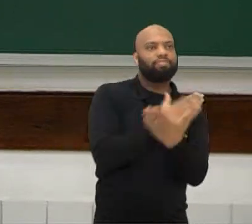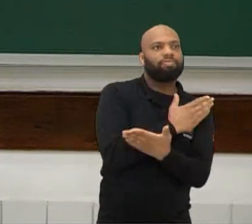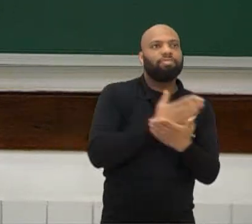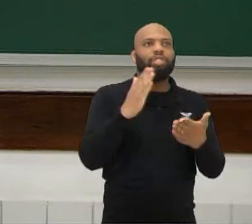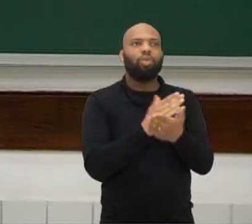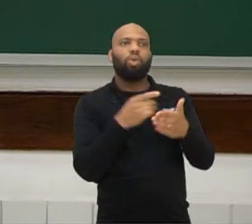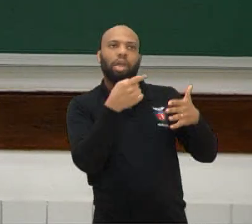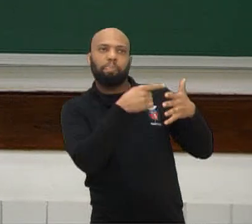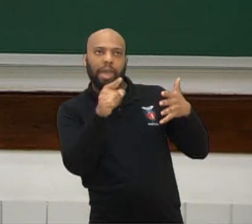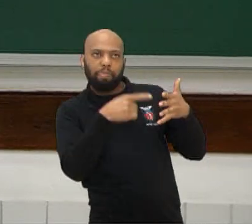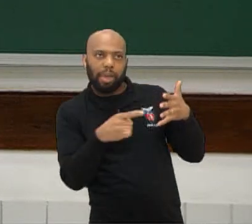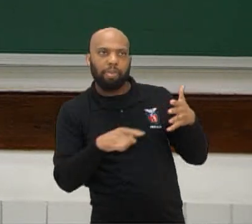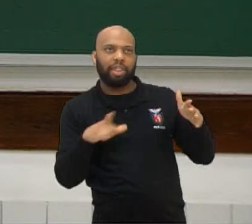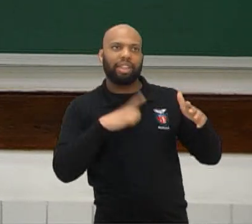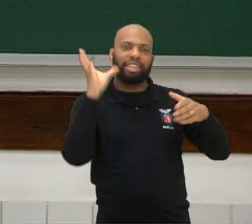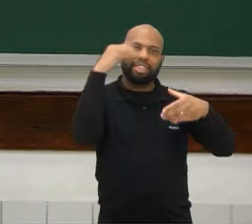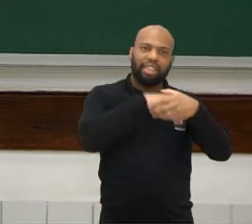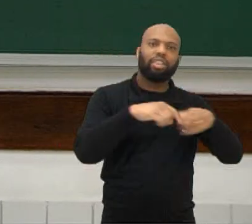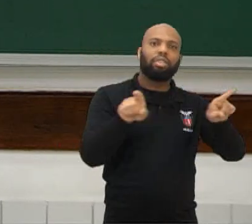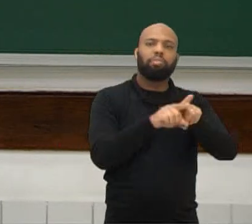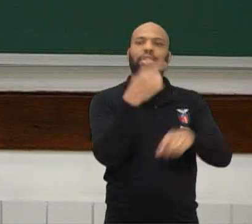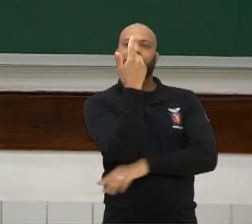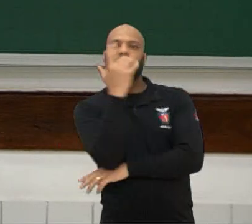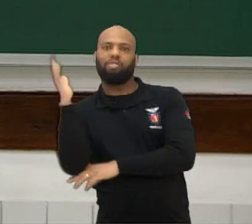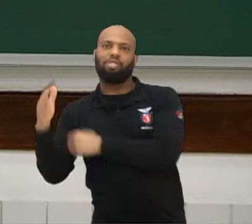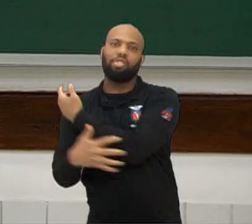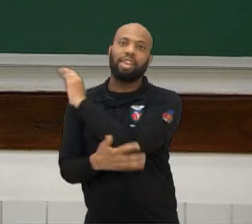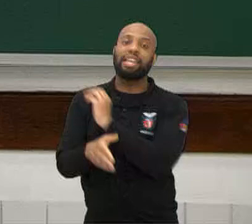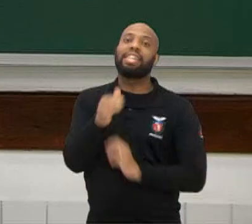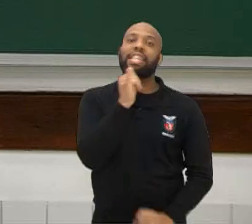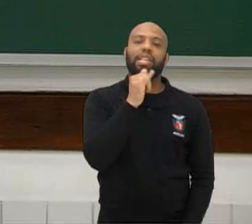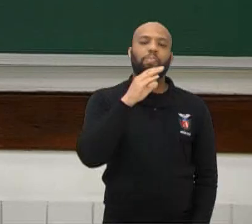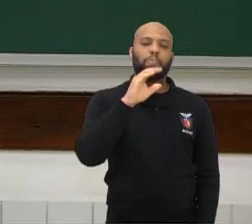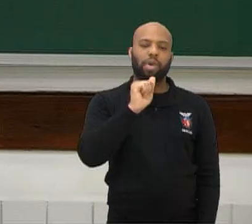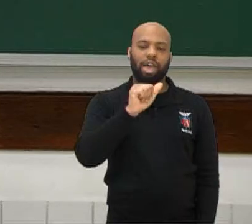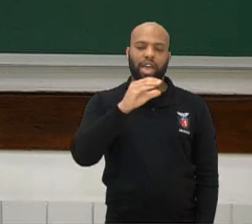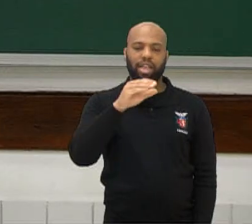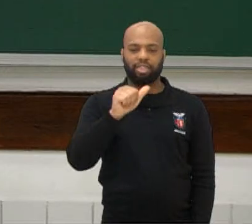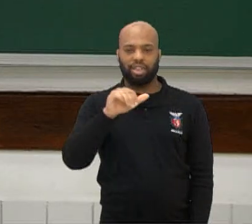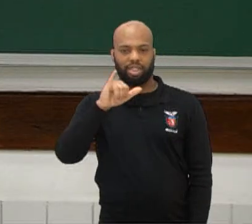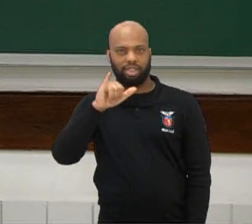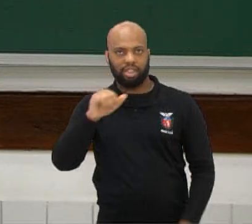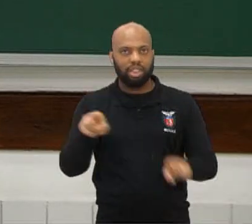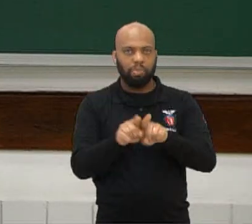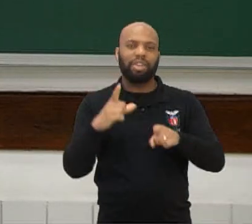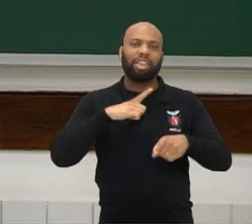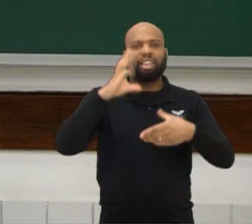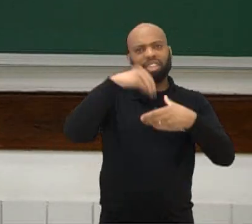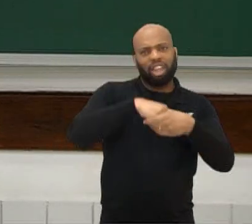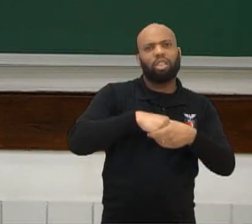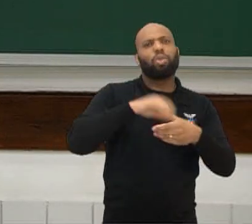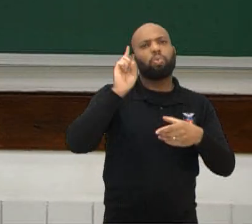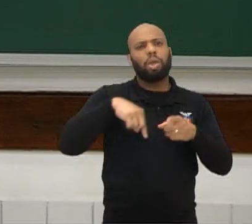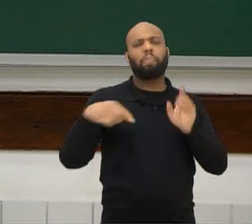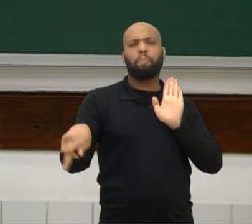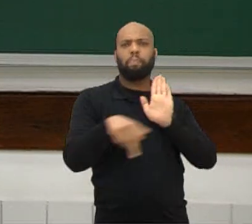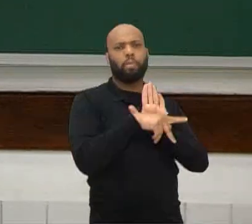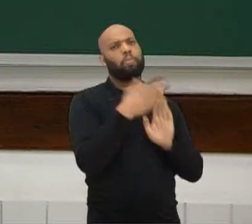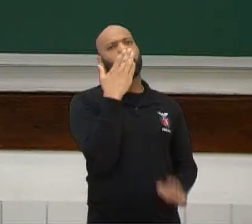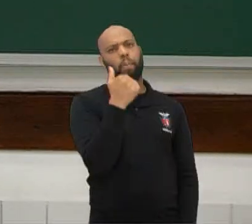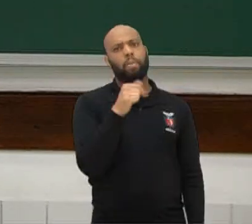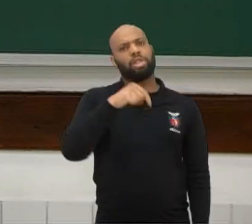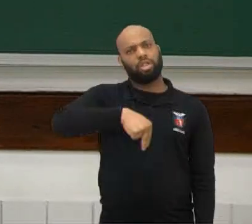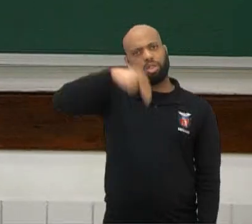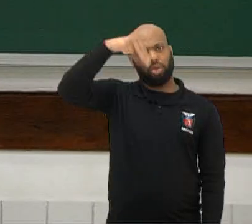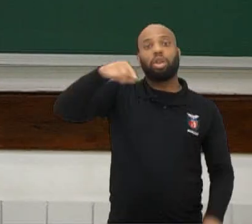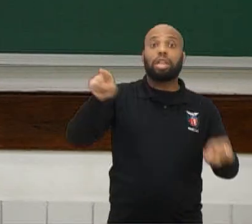Alguns elementos que fazem parte da floresta, como é o caso do açaí, que compõem ali a alimentação e influenciado também